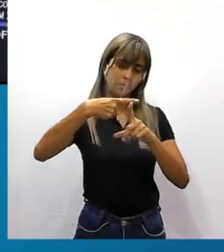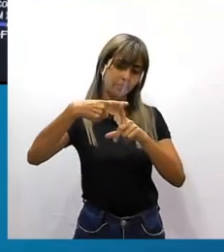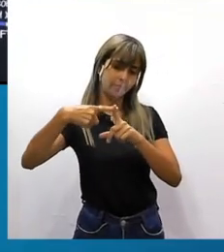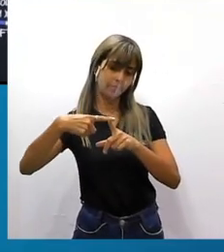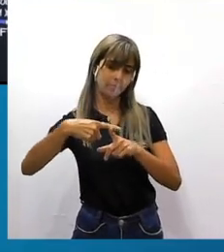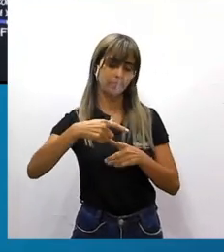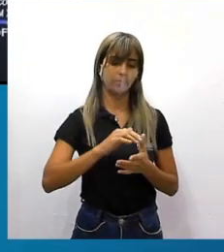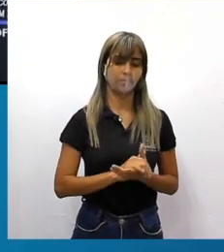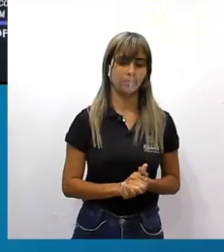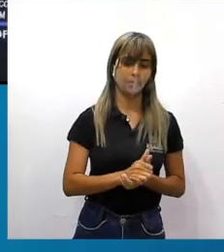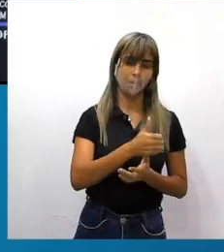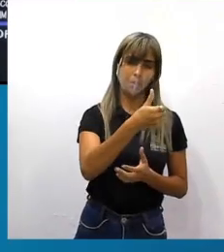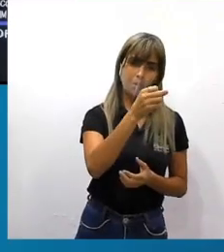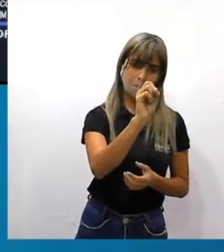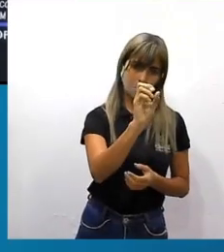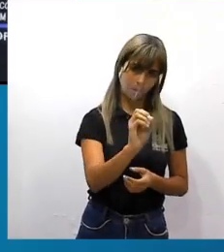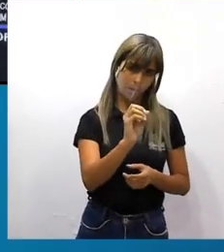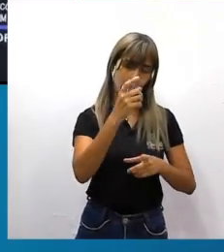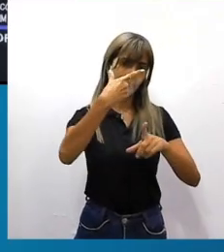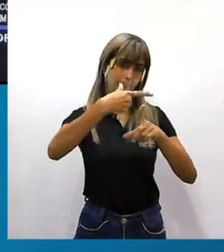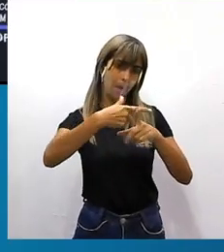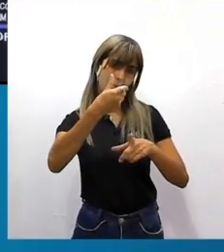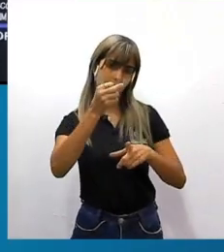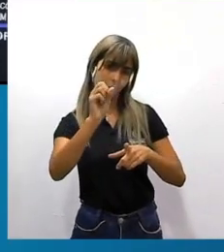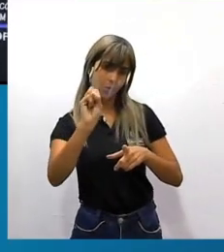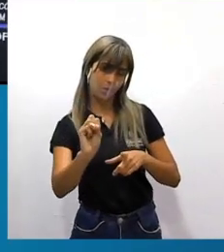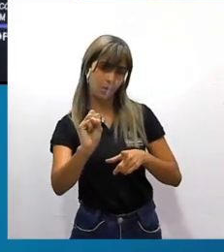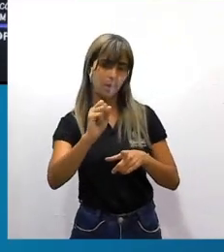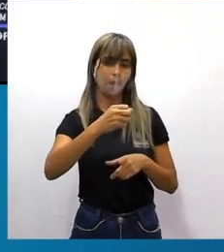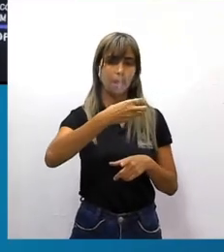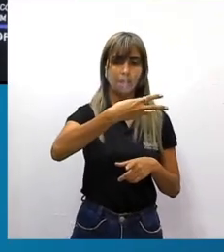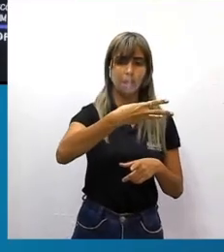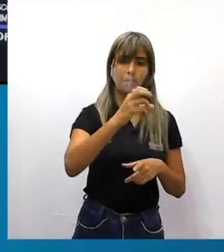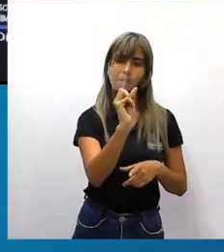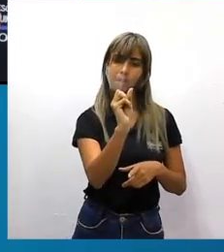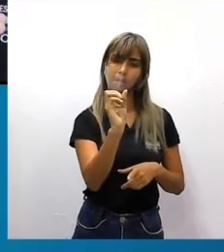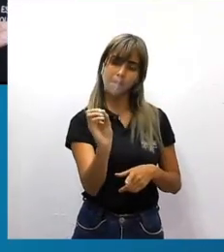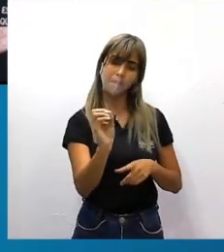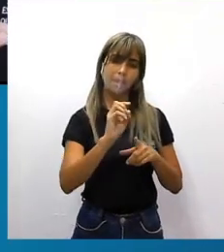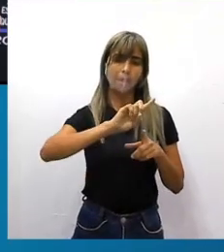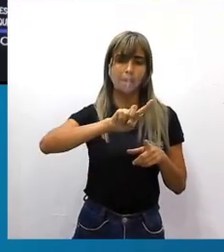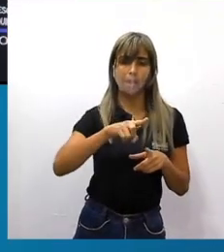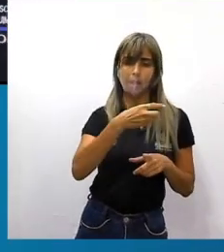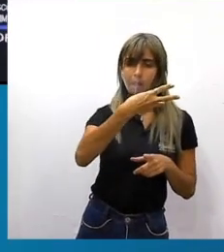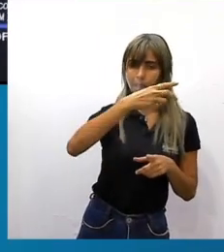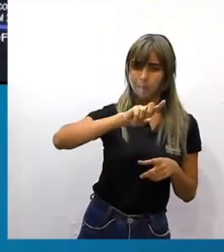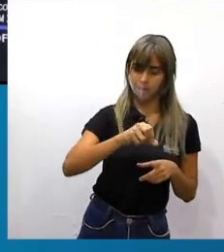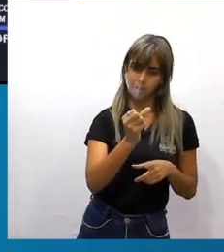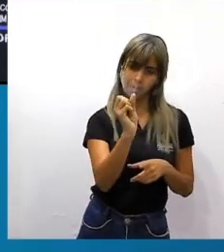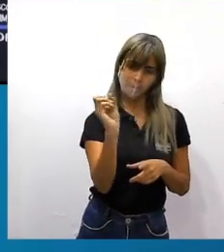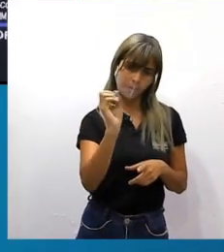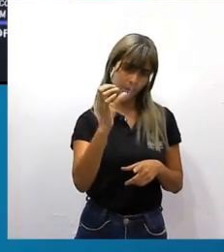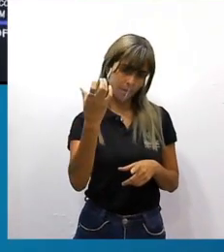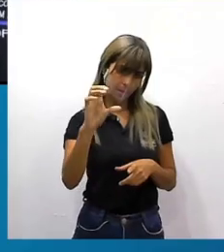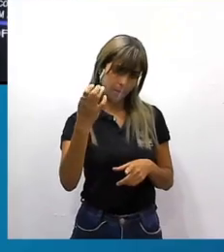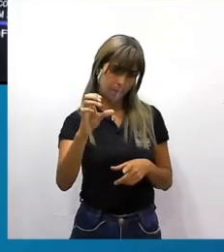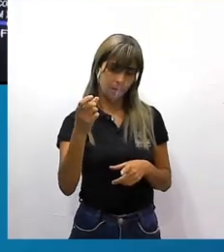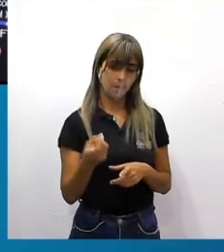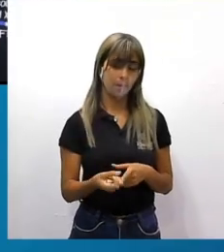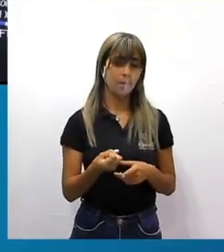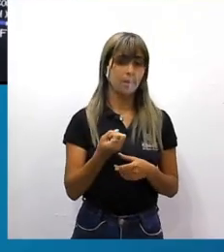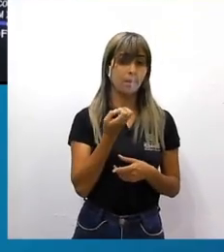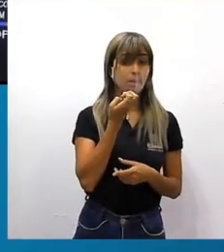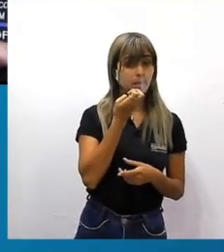1,80. 1,80 mais 1,80, 360. Nesse caso é R$ 3,60. Então, se